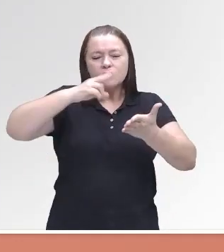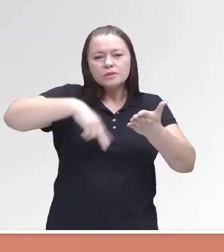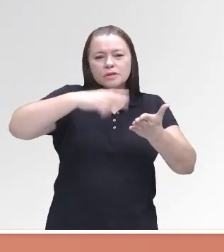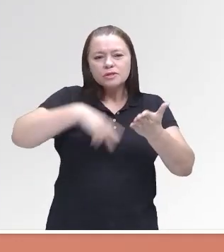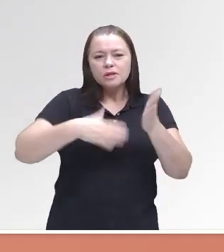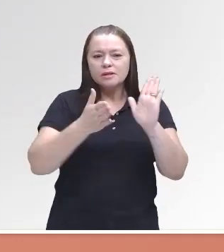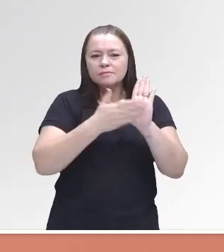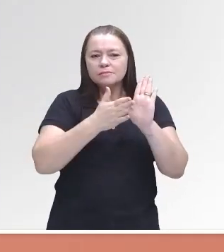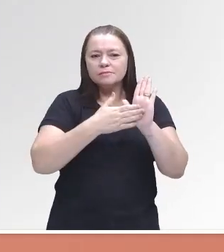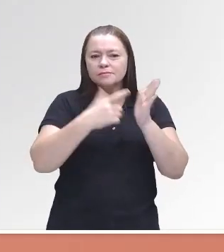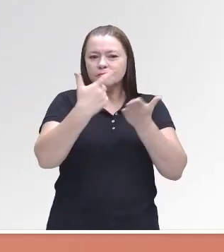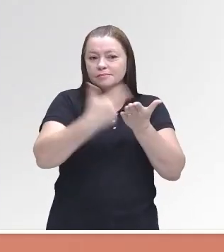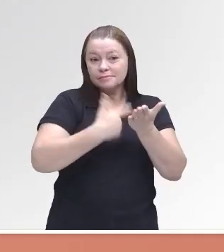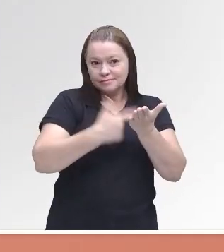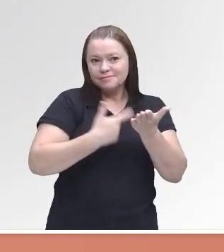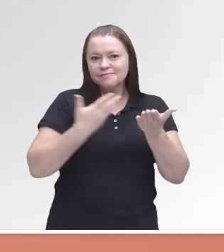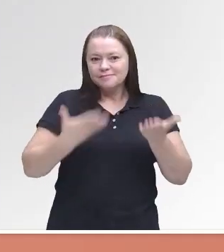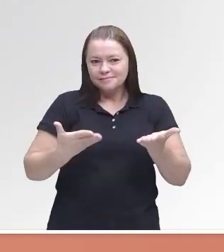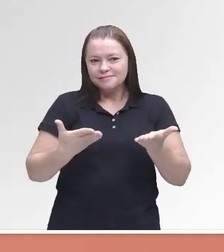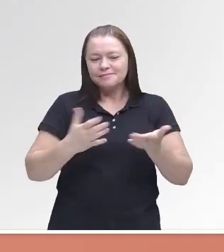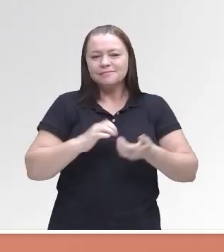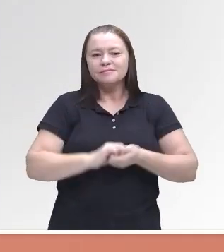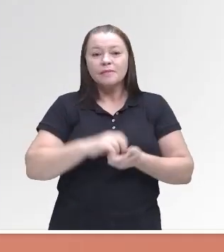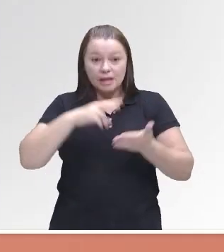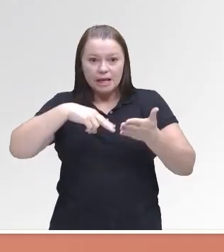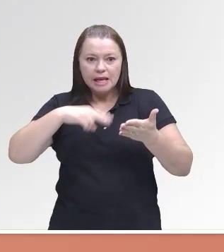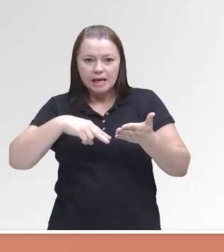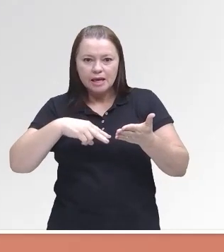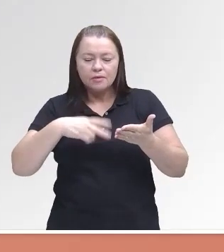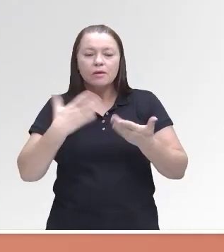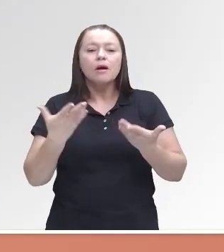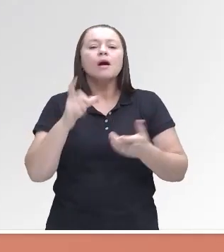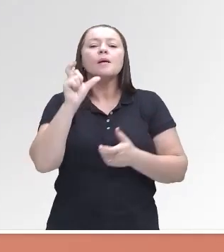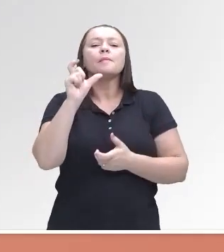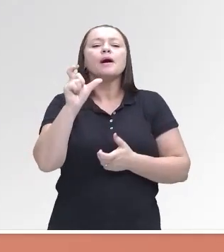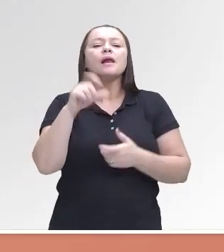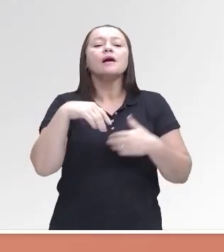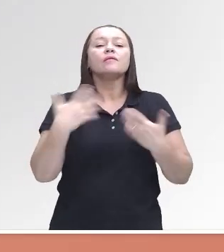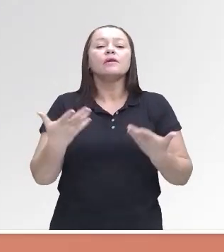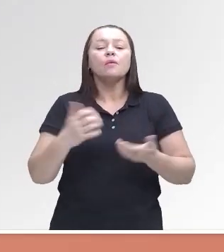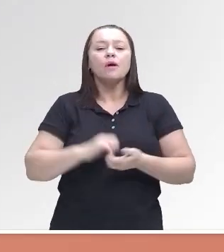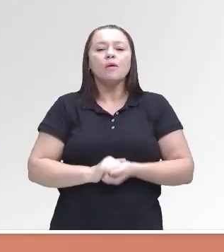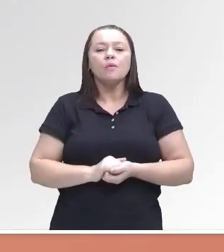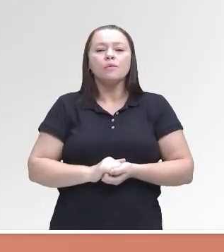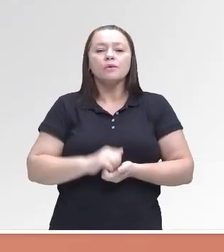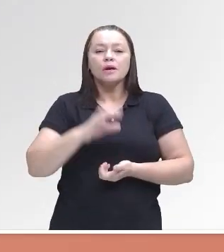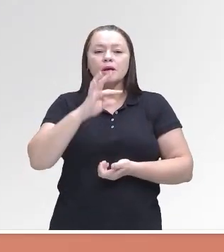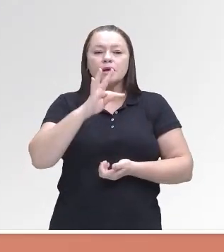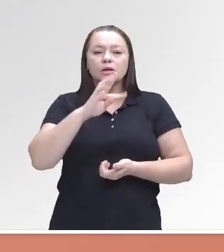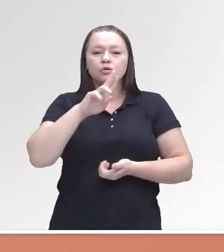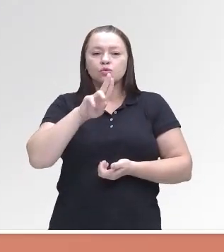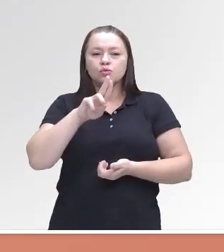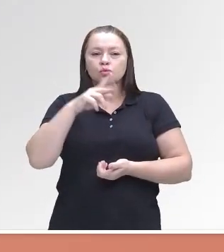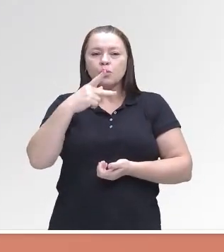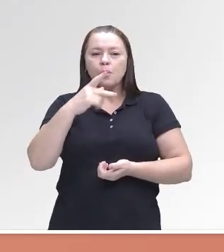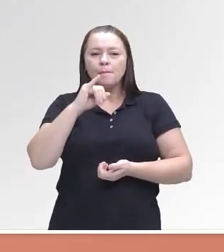livro. Observaram aí, leram. E qual é a palavrinha que está em destaque aí?